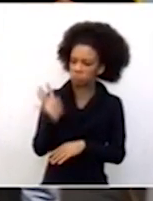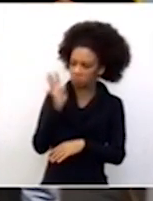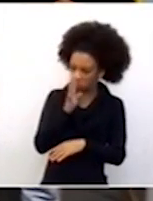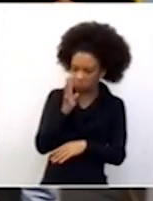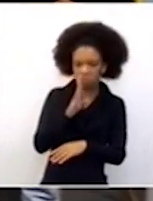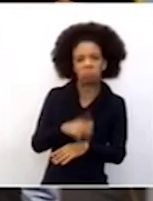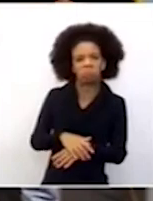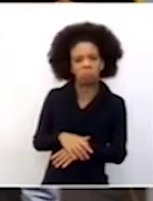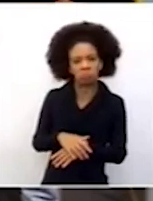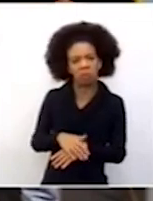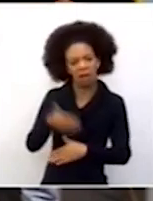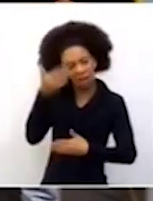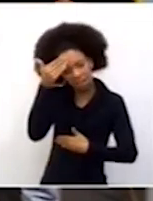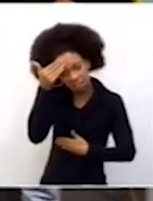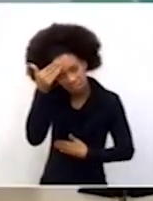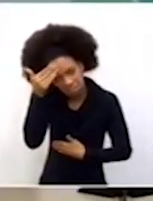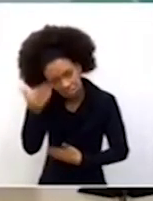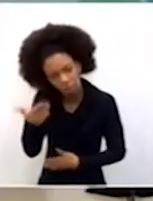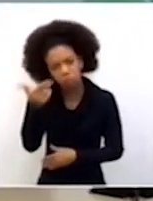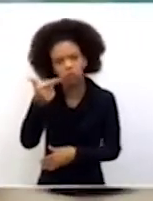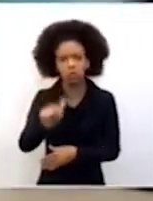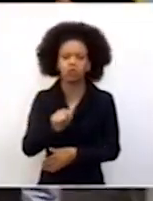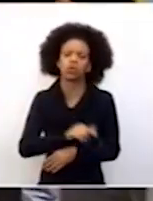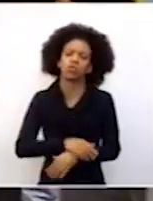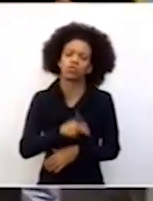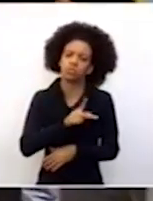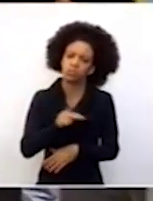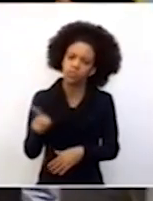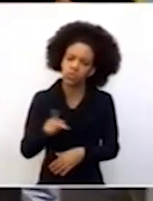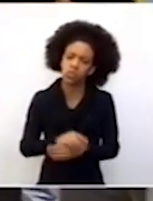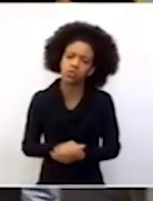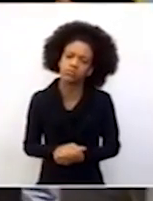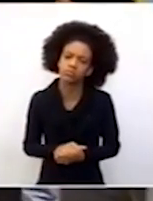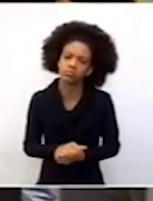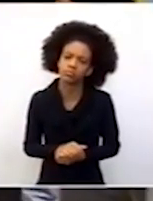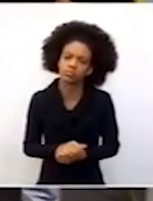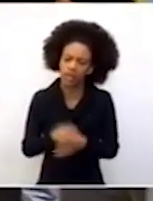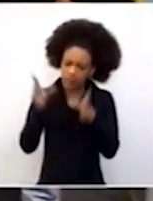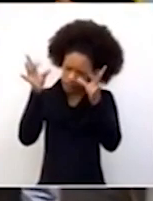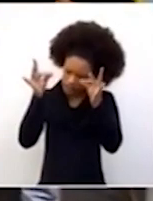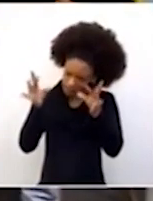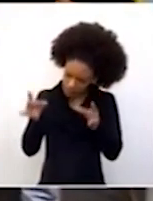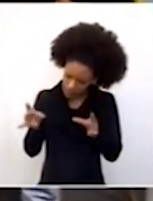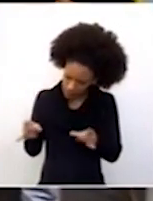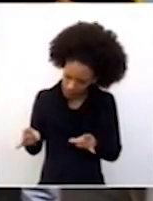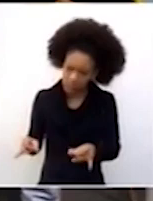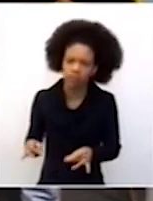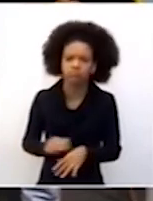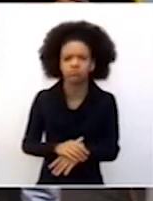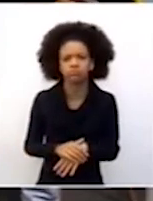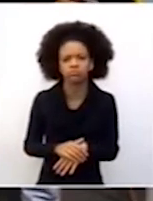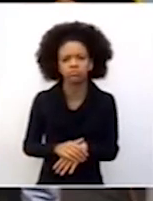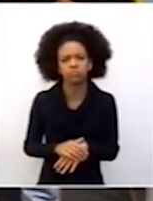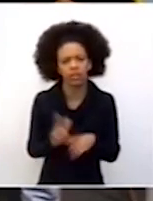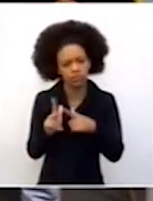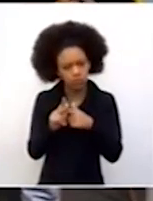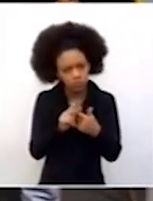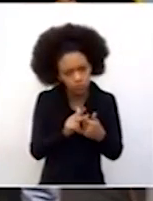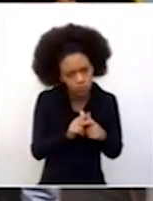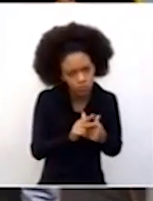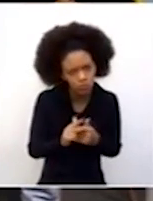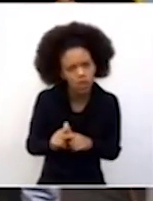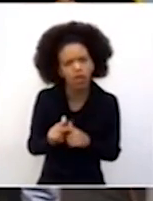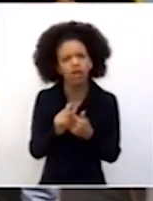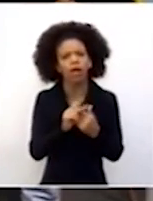Nós agradecemos, né, de novo os professores, né, a destacar esses elementos, né, que assim vão discorrendo